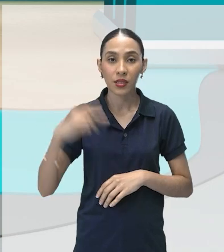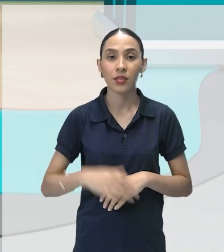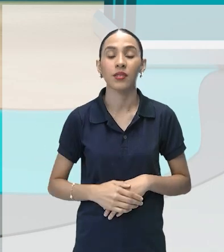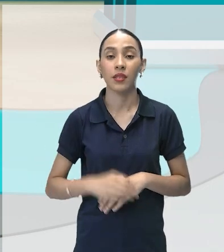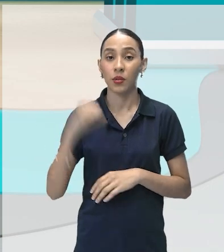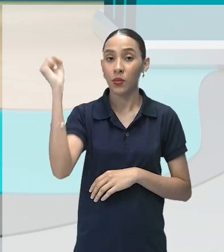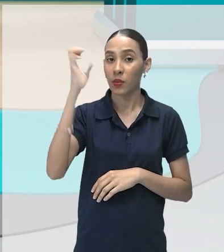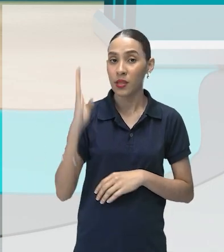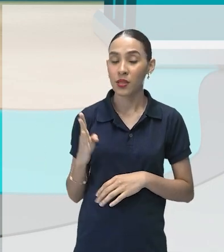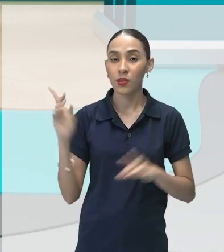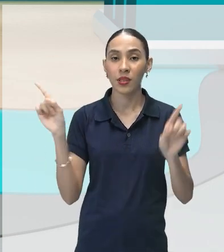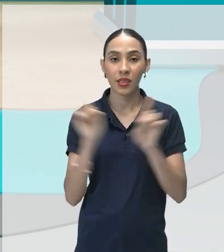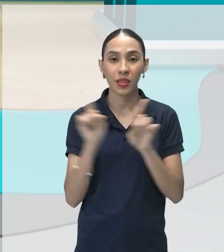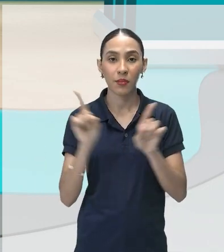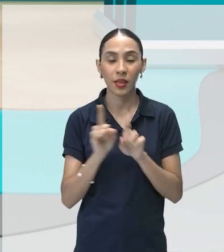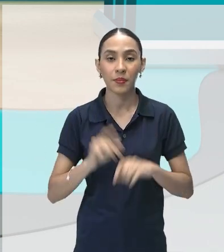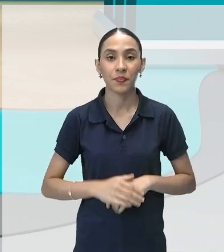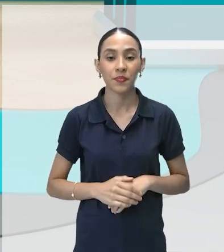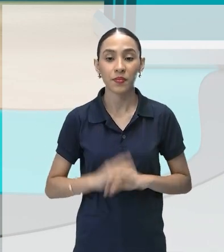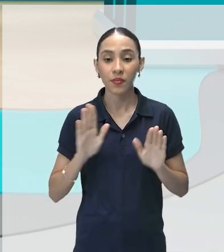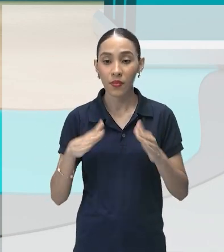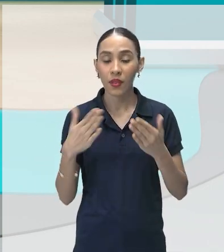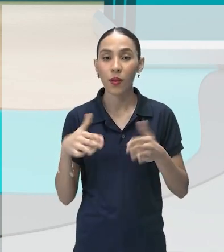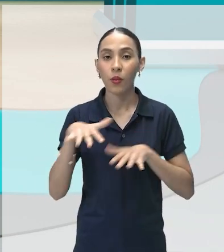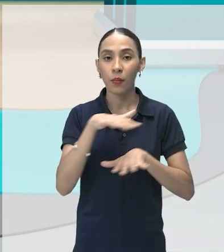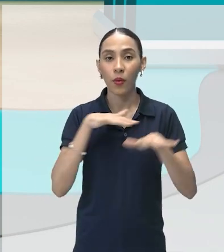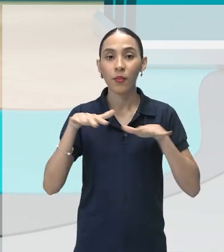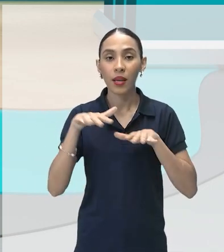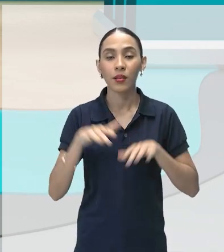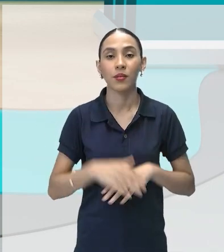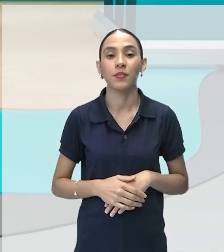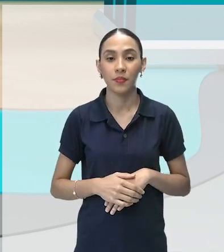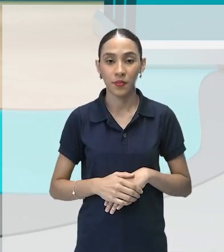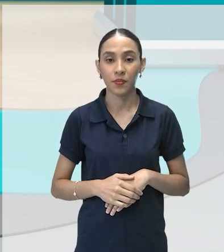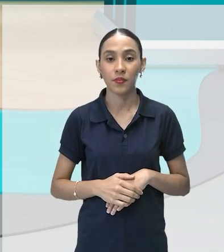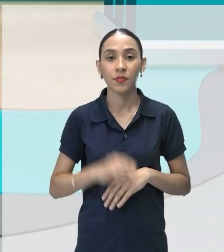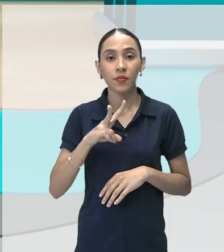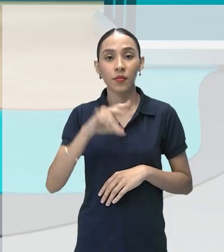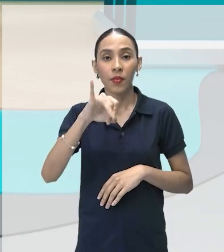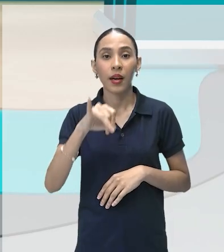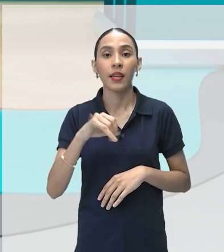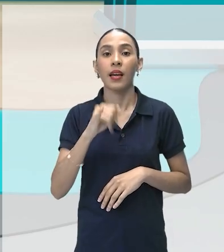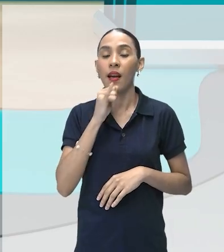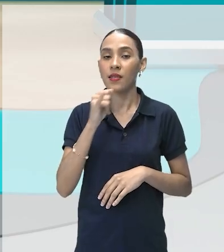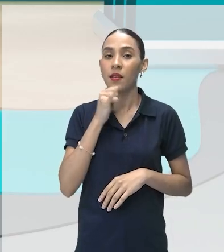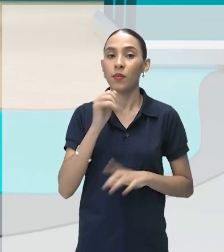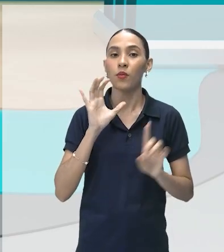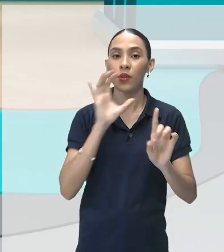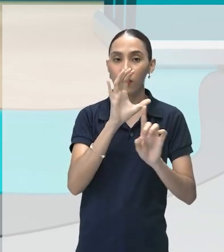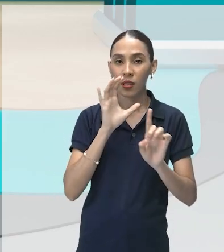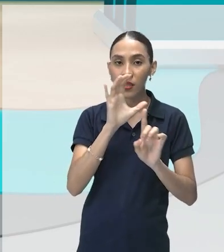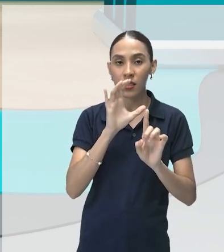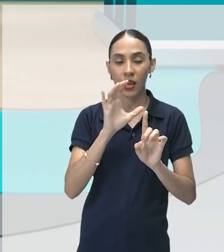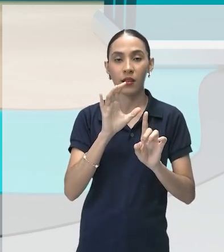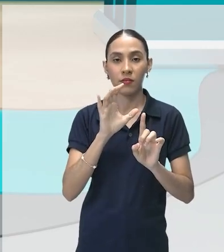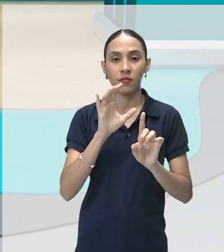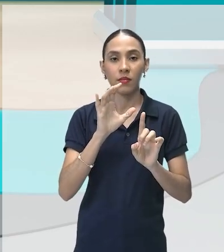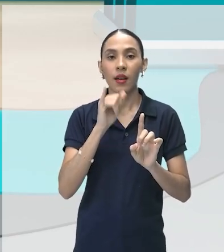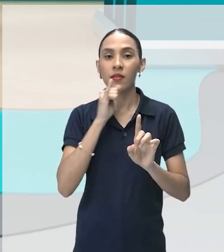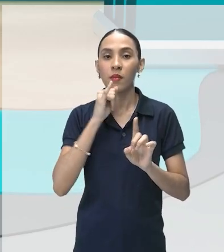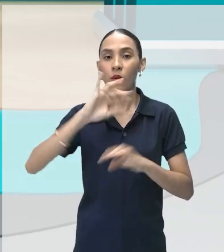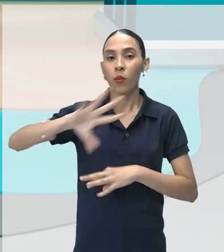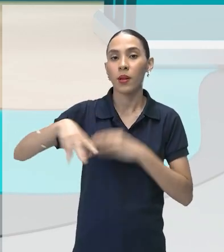do Brasil também. E aí, esse movimento foi um movimento que vai pegar a questão de